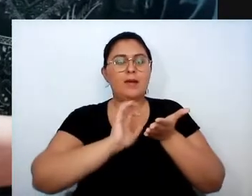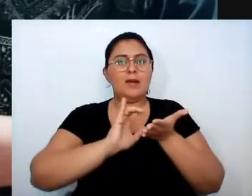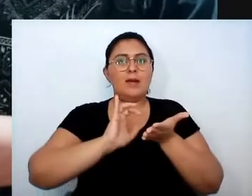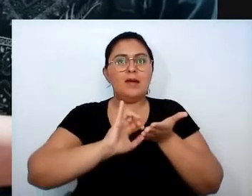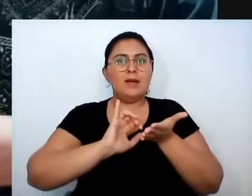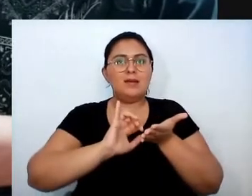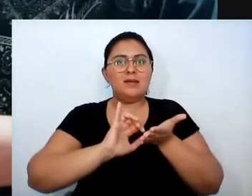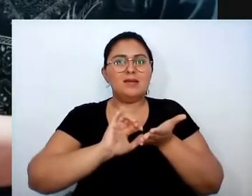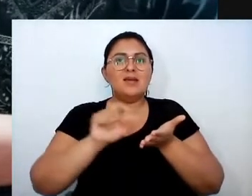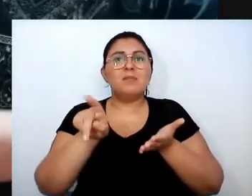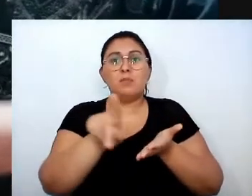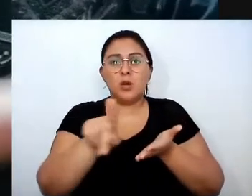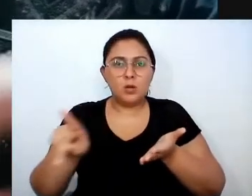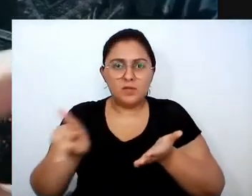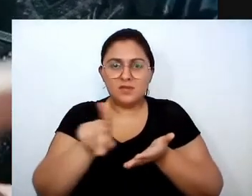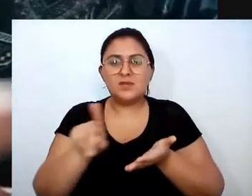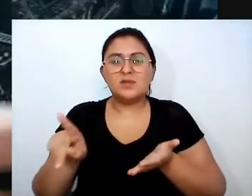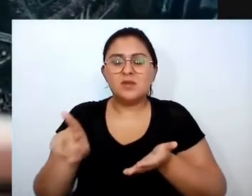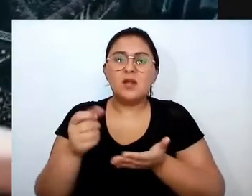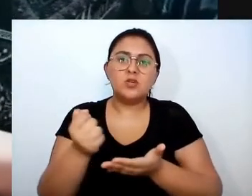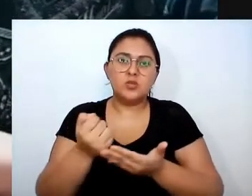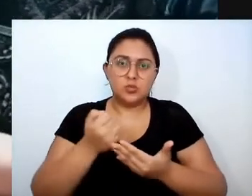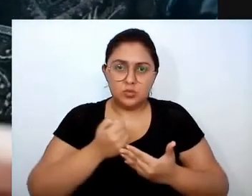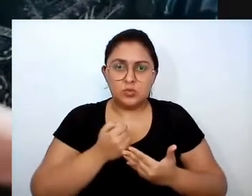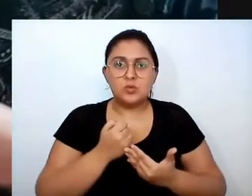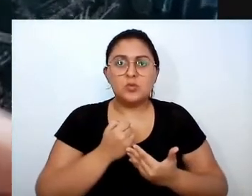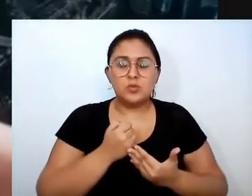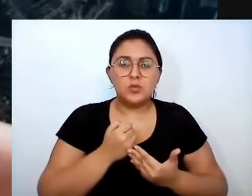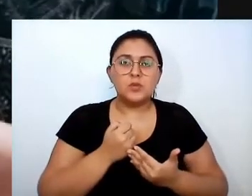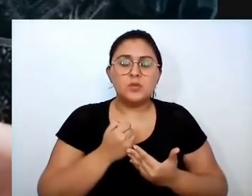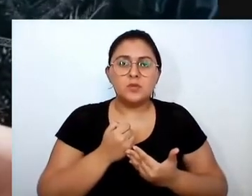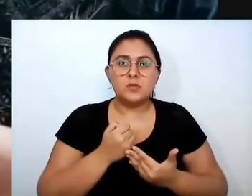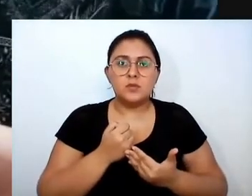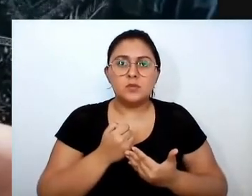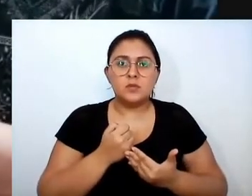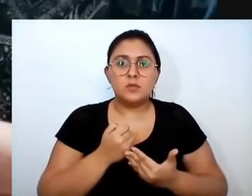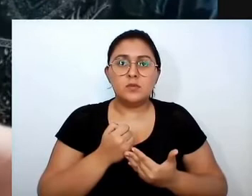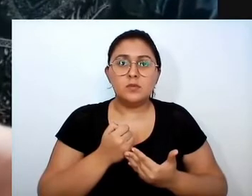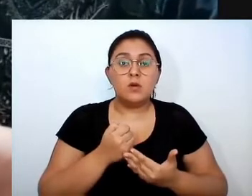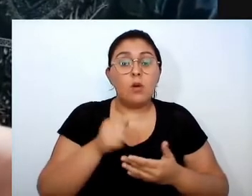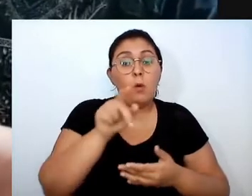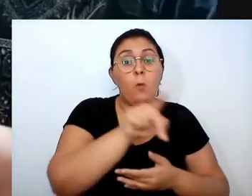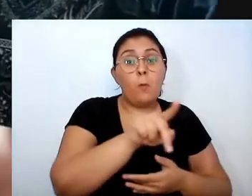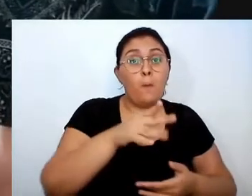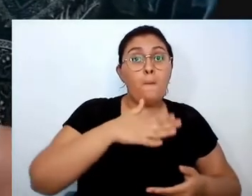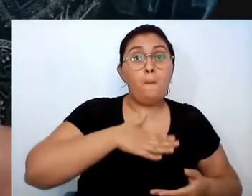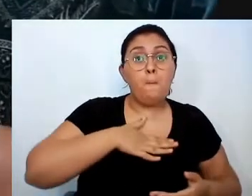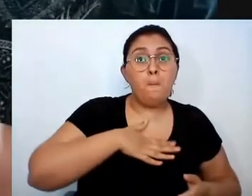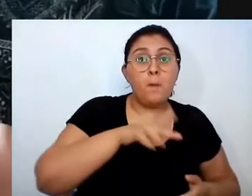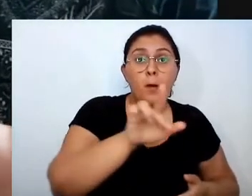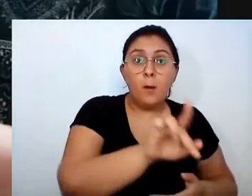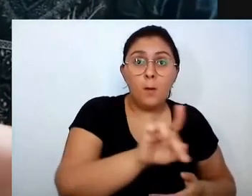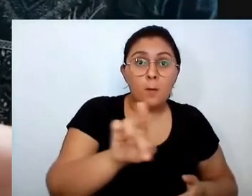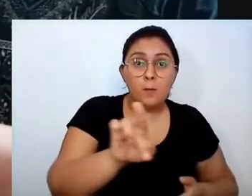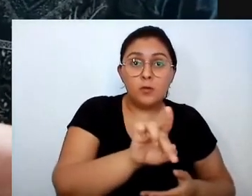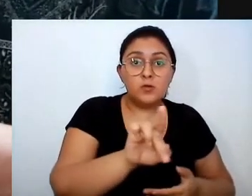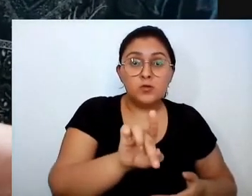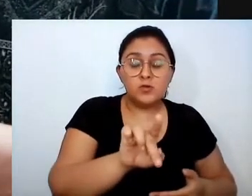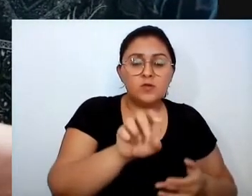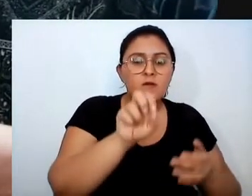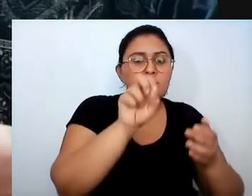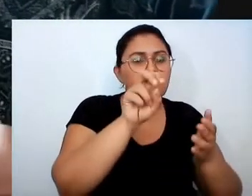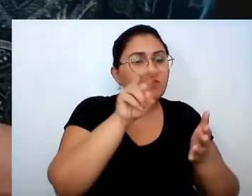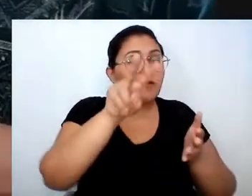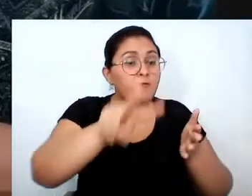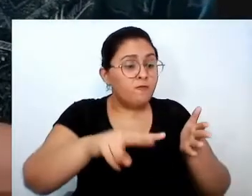é só com imagens, e o professor vai ver a partir daquele ponto na partitura convencional e vai me